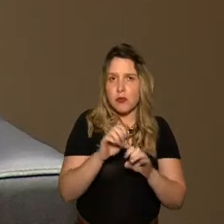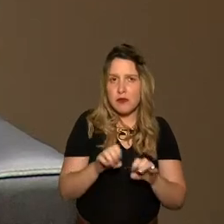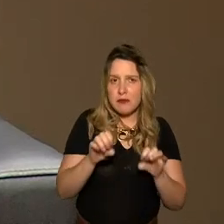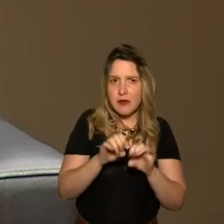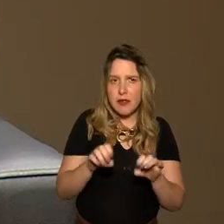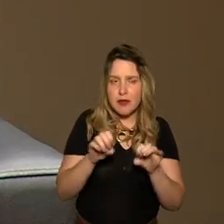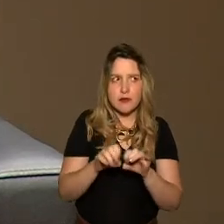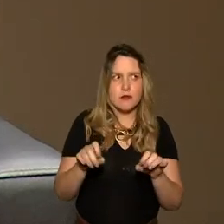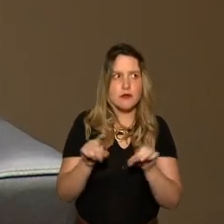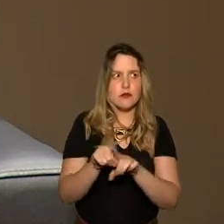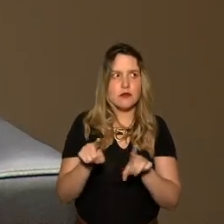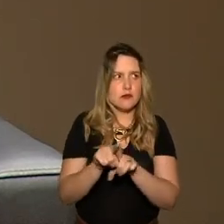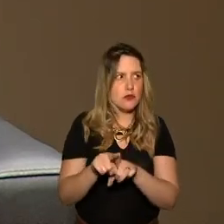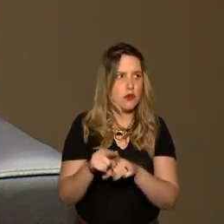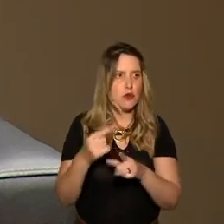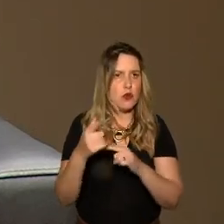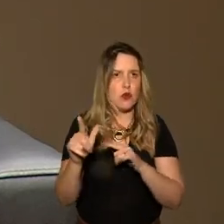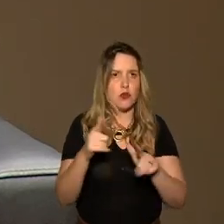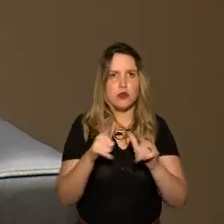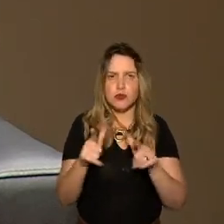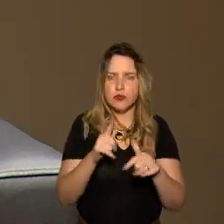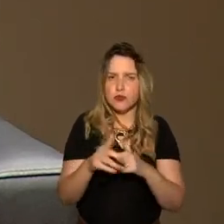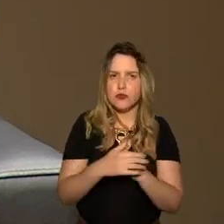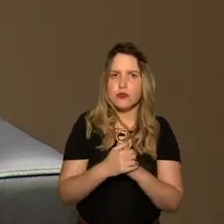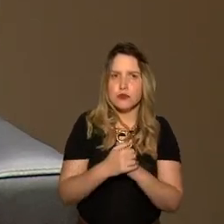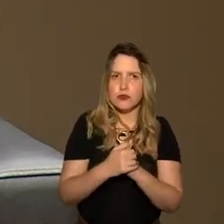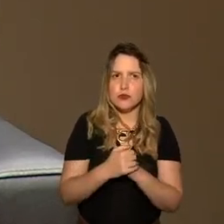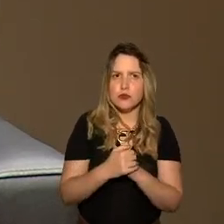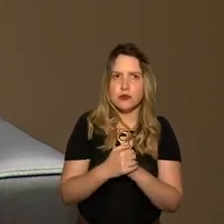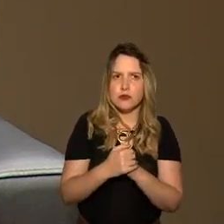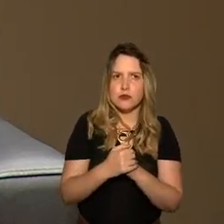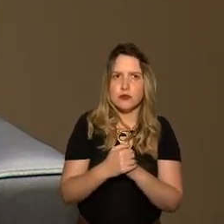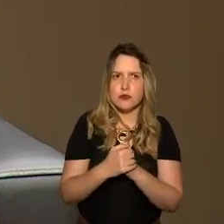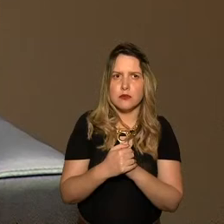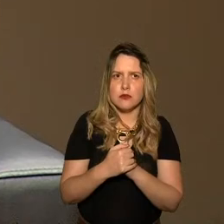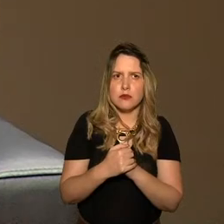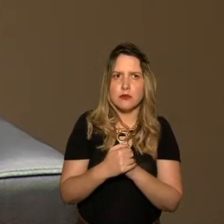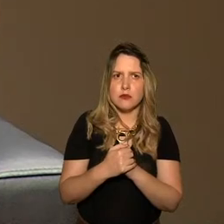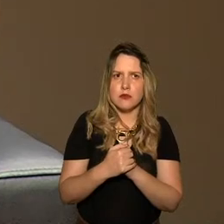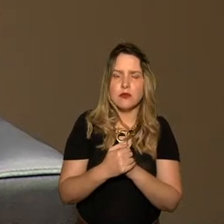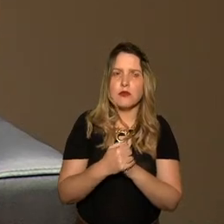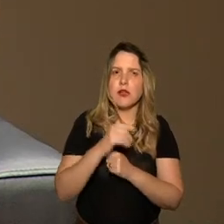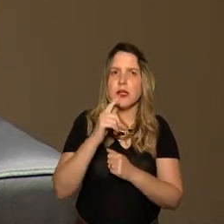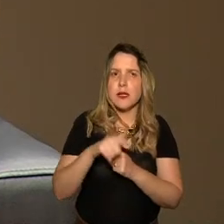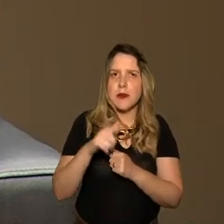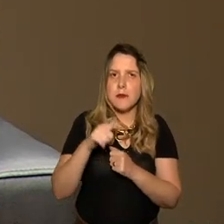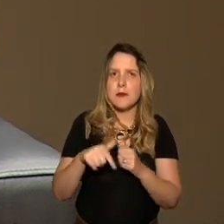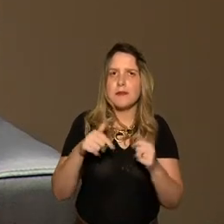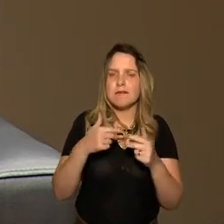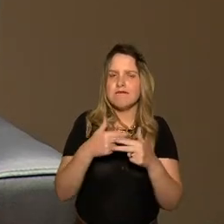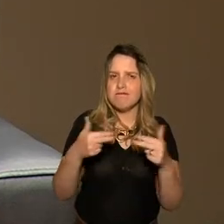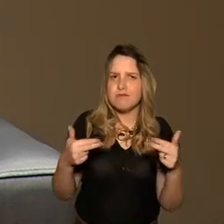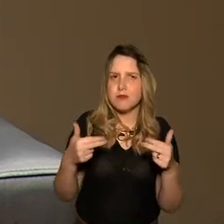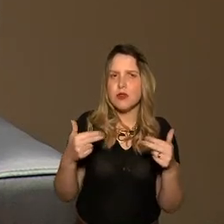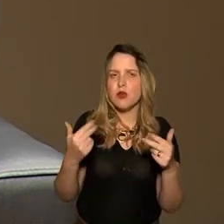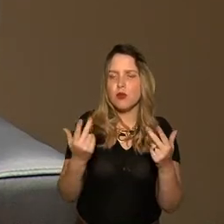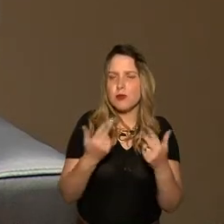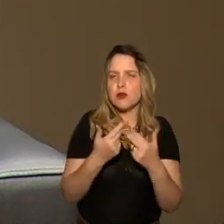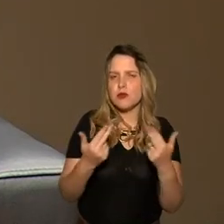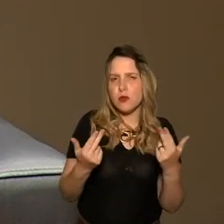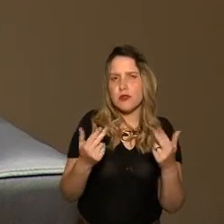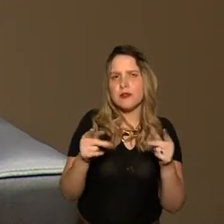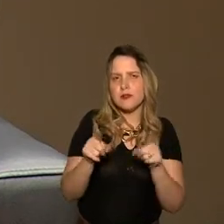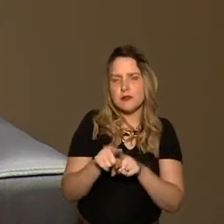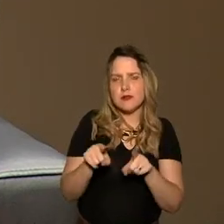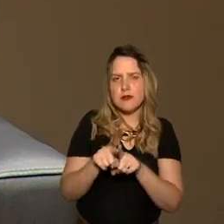os artistas indígenas e com não é uma série de pessoas que não tem essa visibilidade